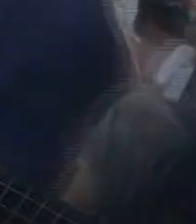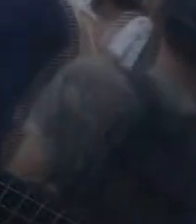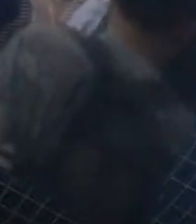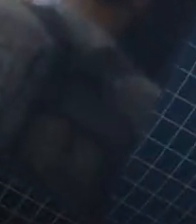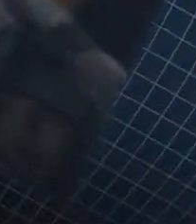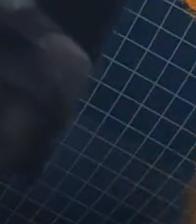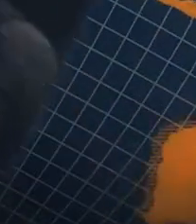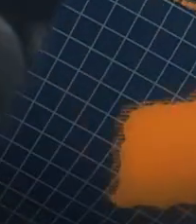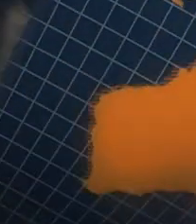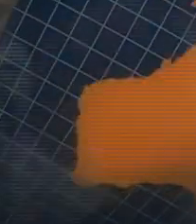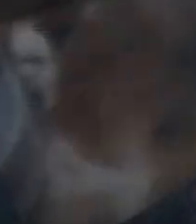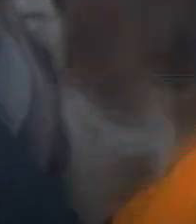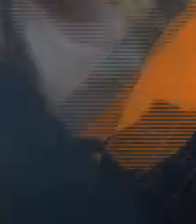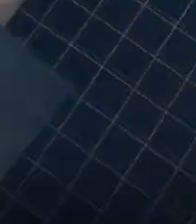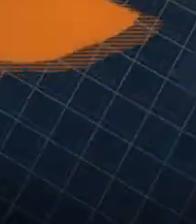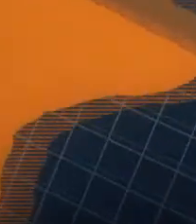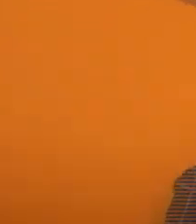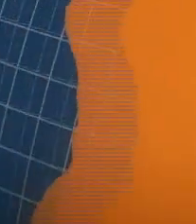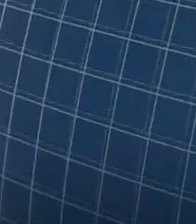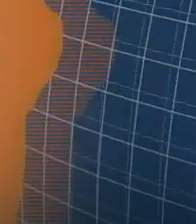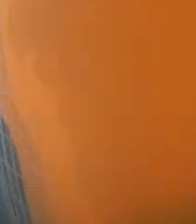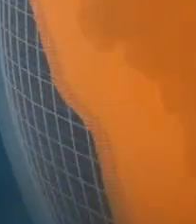E aí